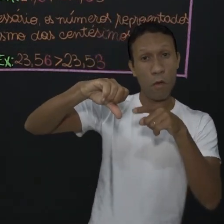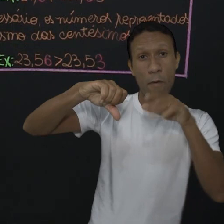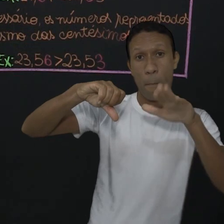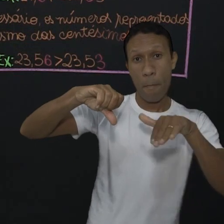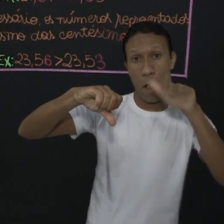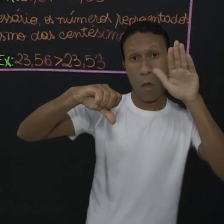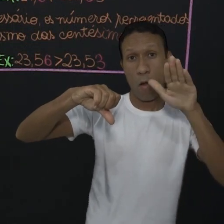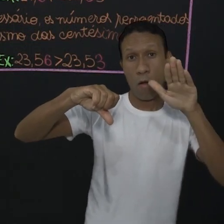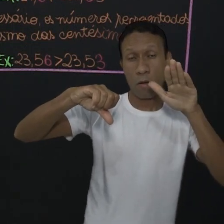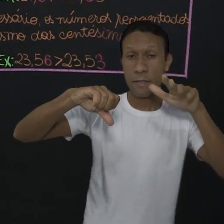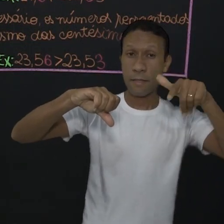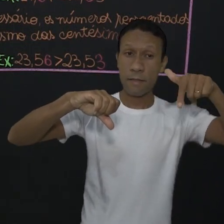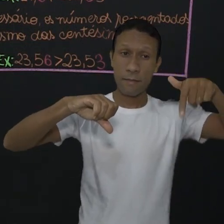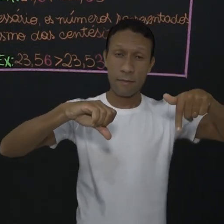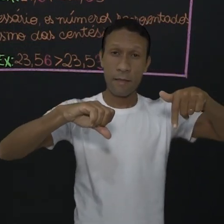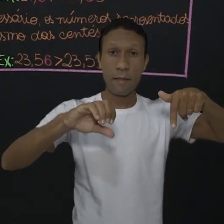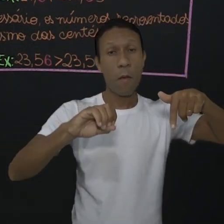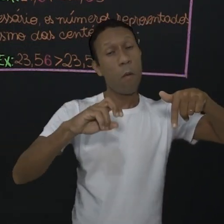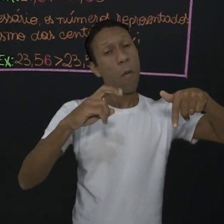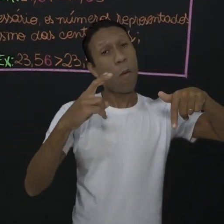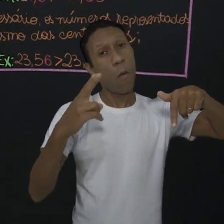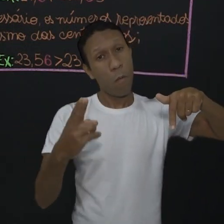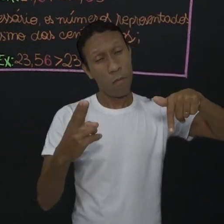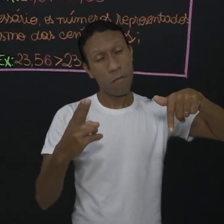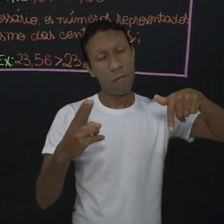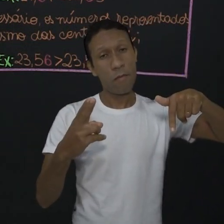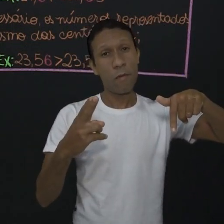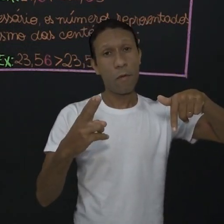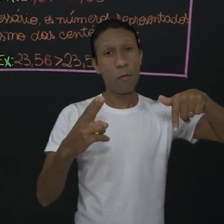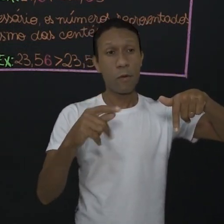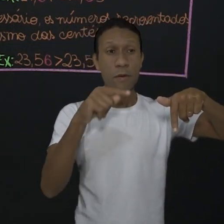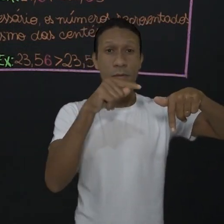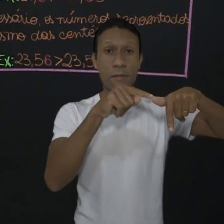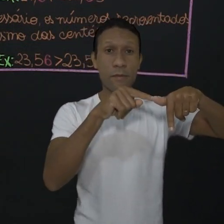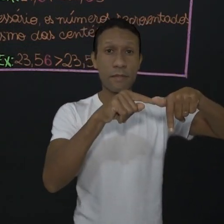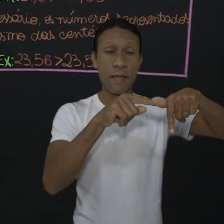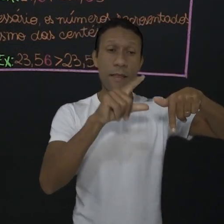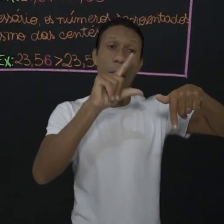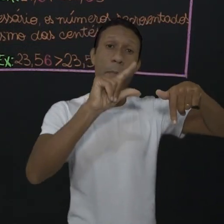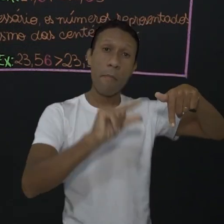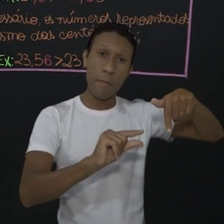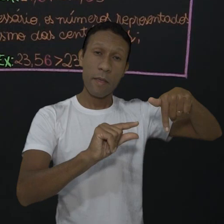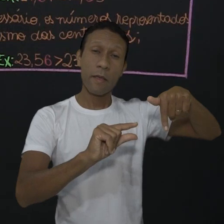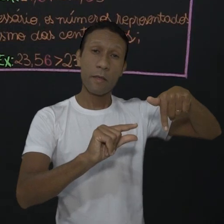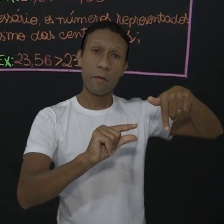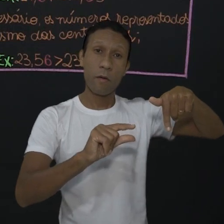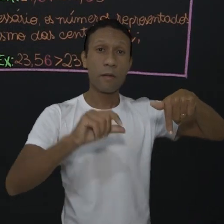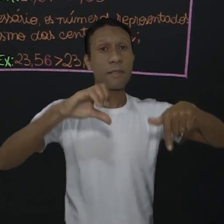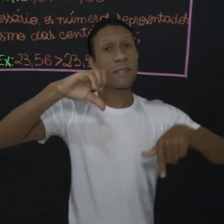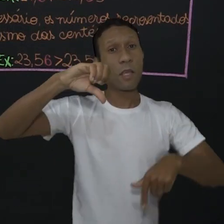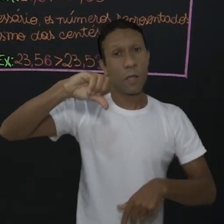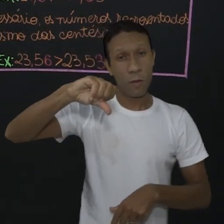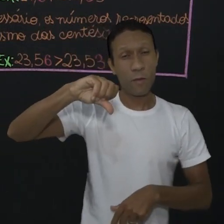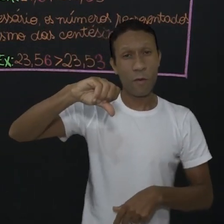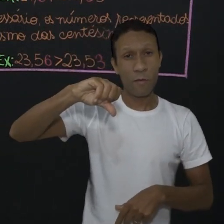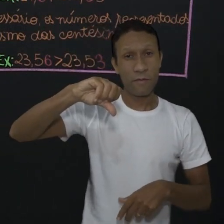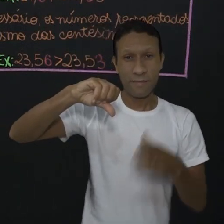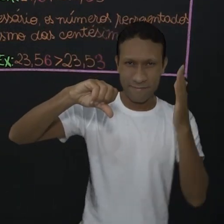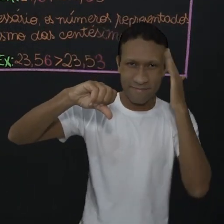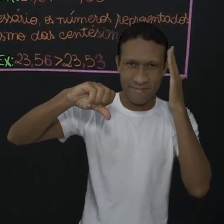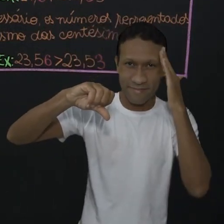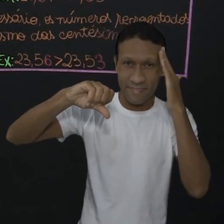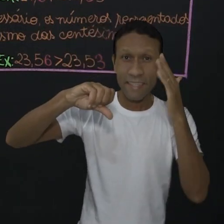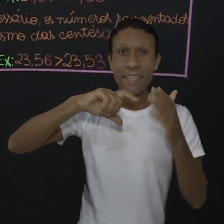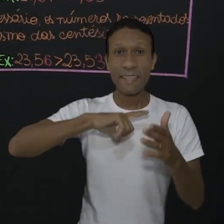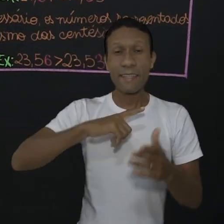que o 7, ou eu posso dizer que o 7 é menor do que 9. Tá? Então, reparem que nós